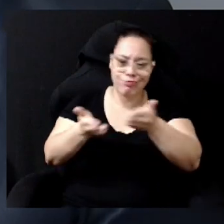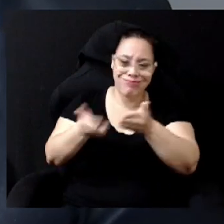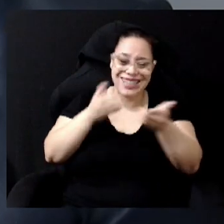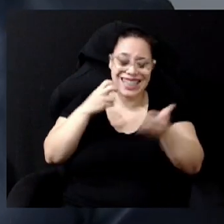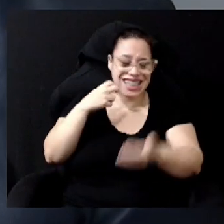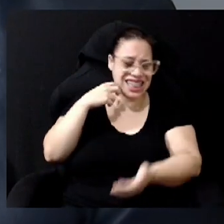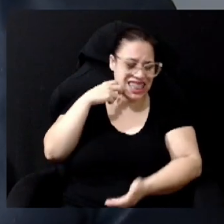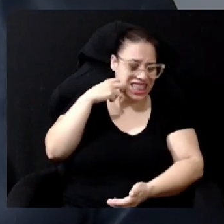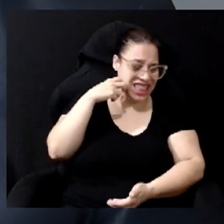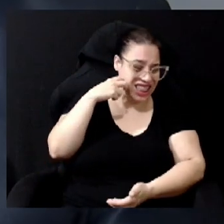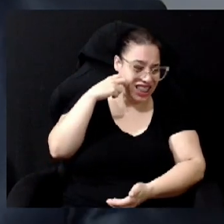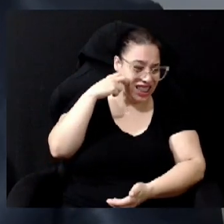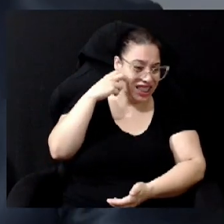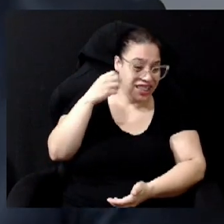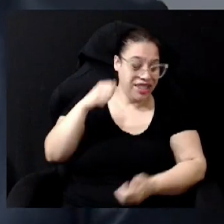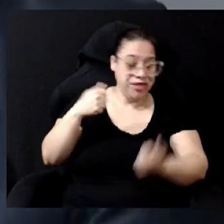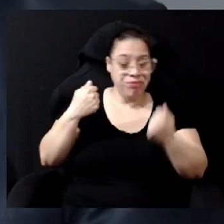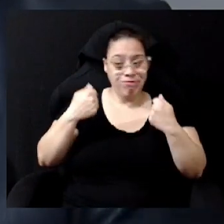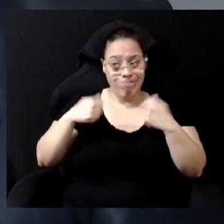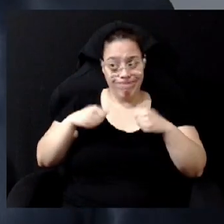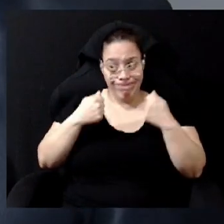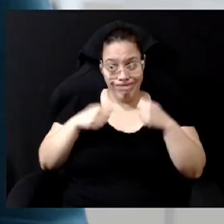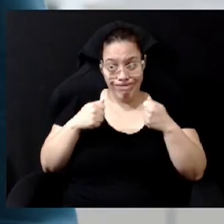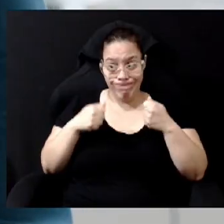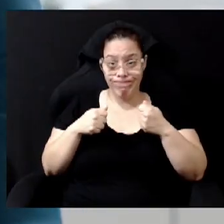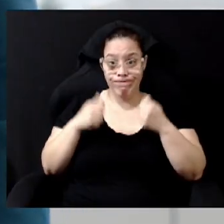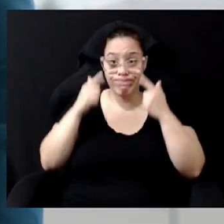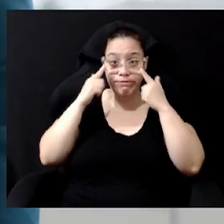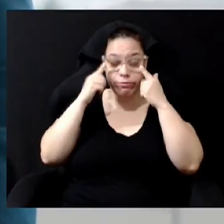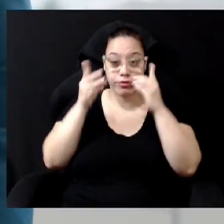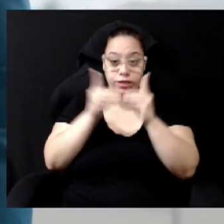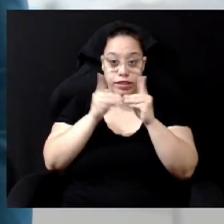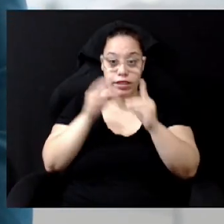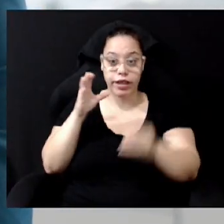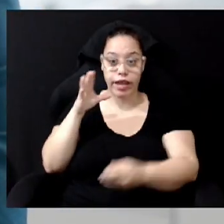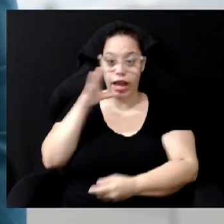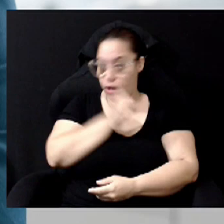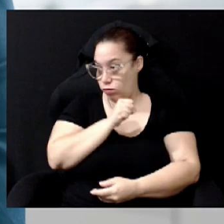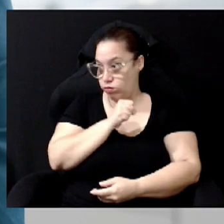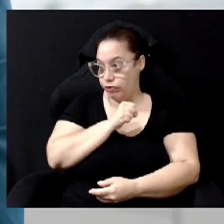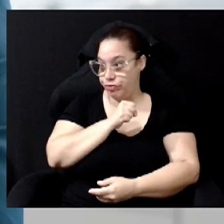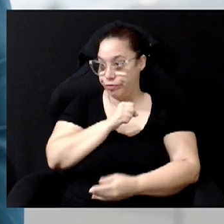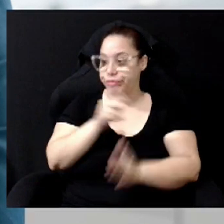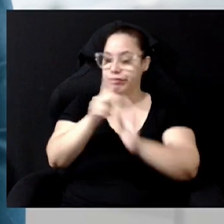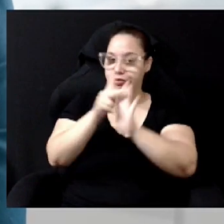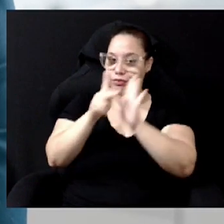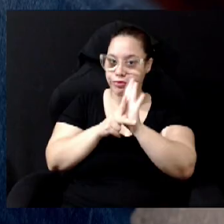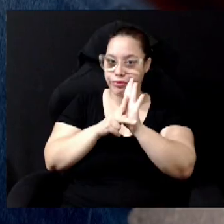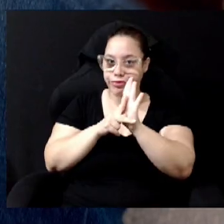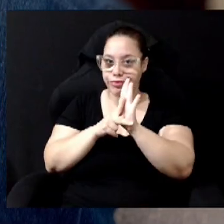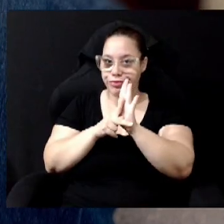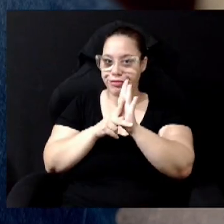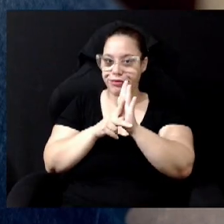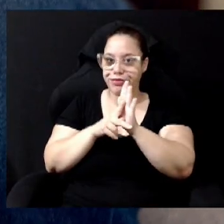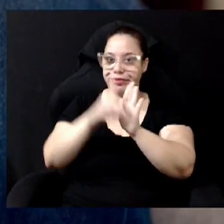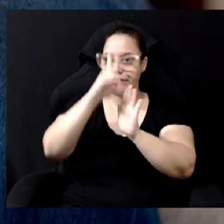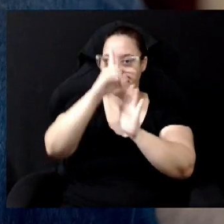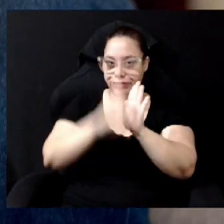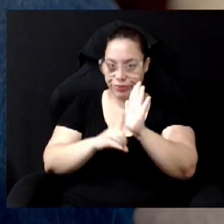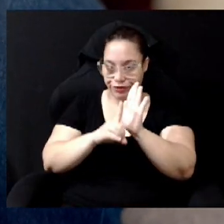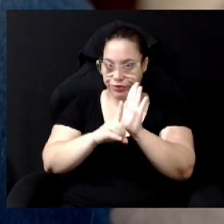vezes necessidade de ser atendido logo. De acordo com o projeto, as pessoas com direito ao benefício